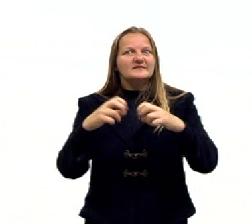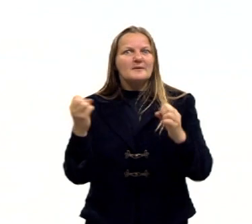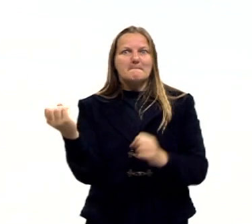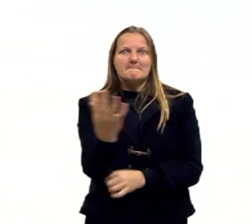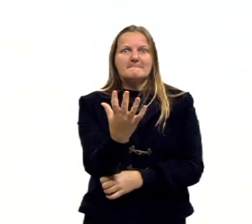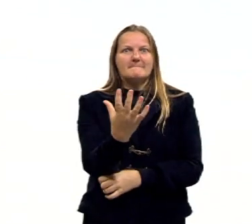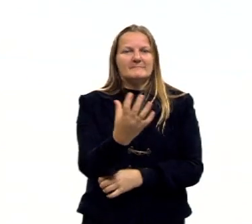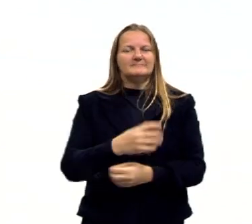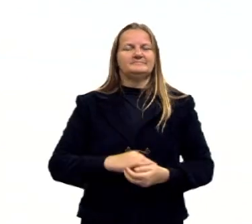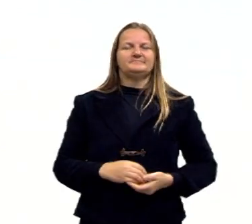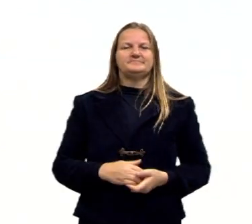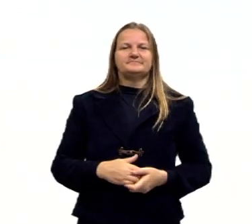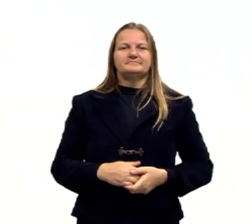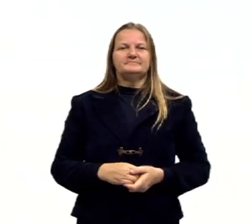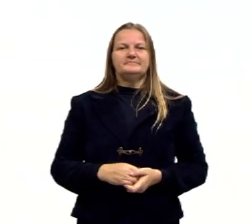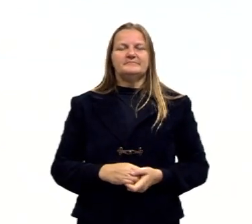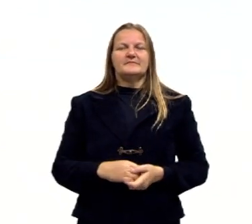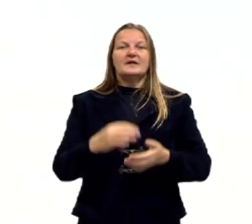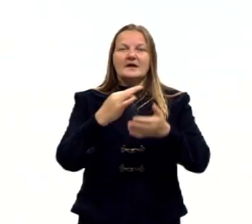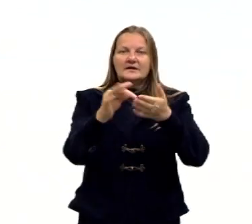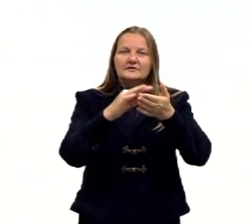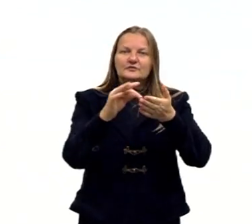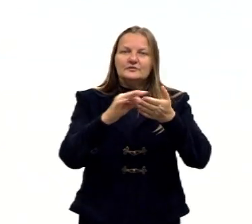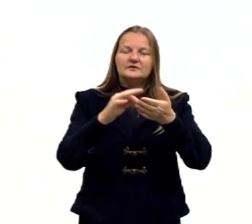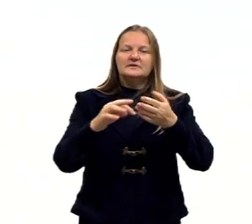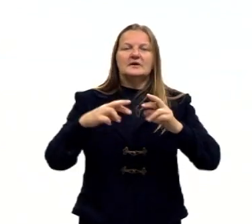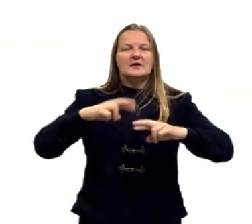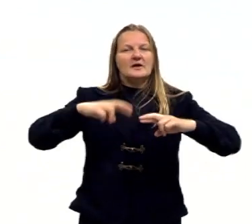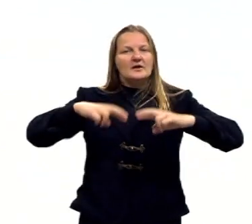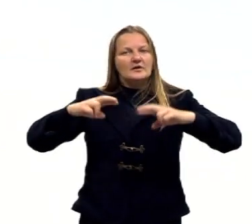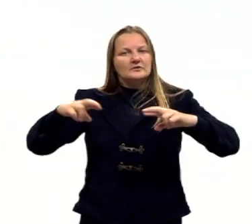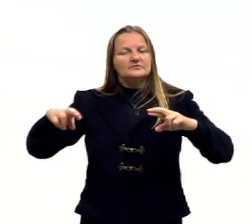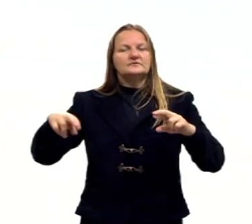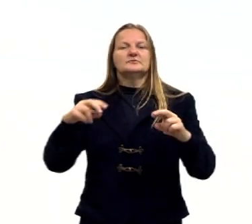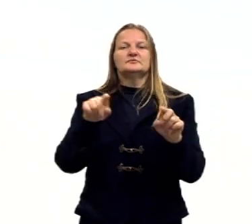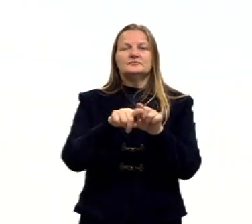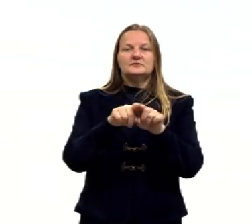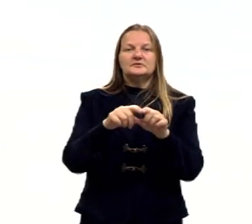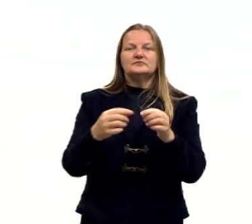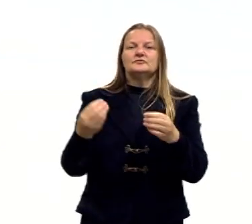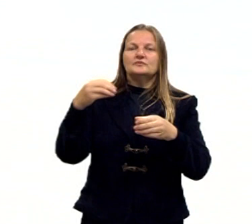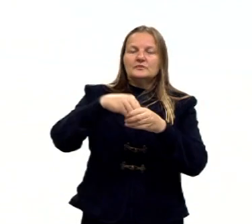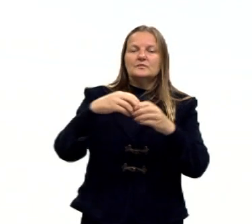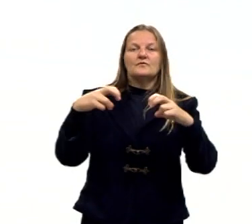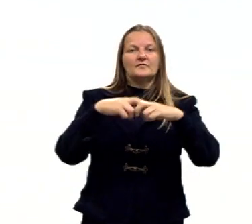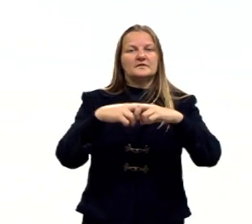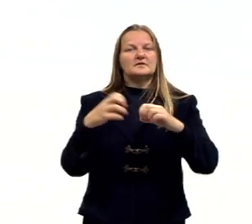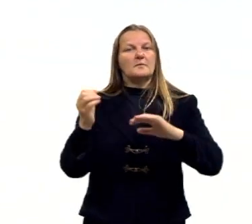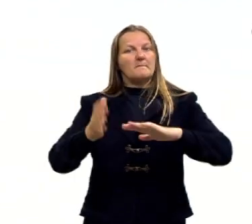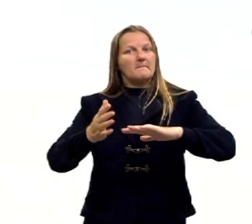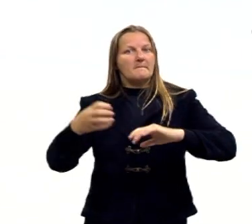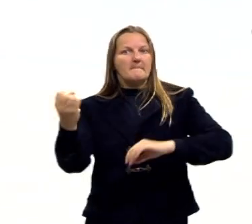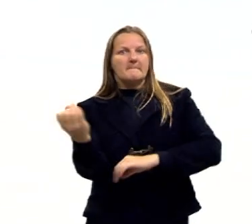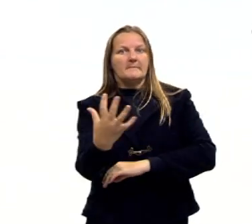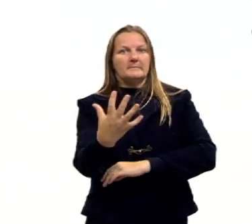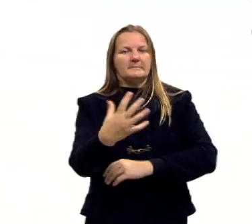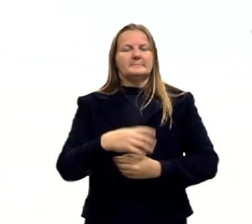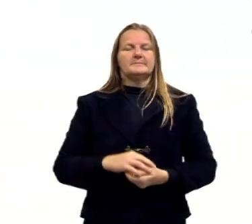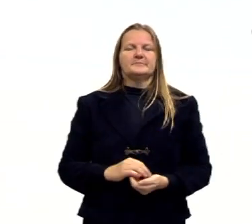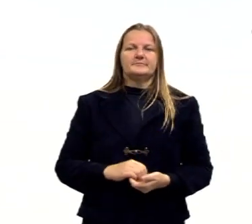né e a Teoria é da relatividade já é incluída né como física E aí